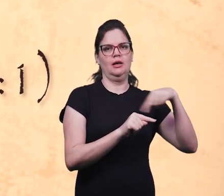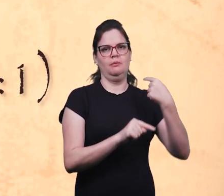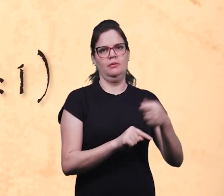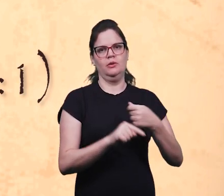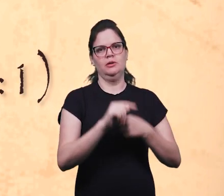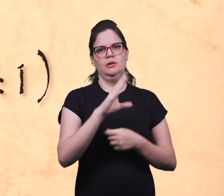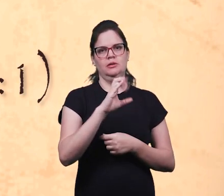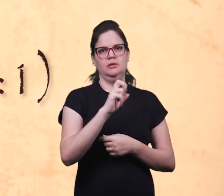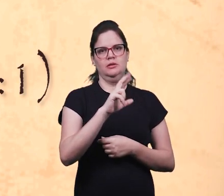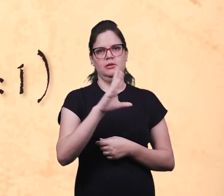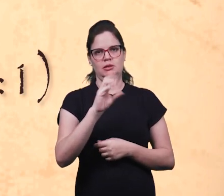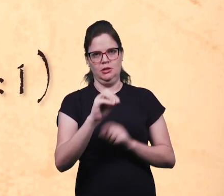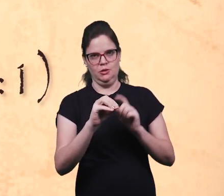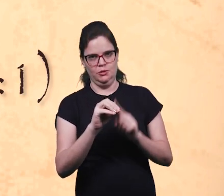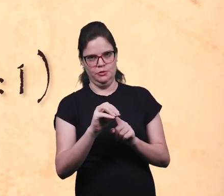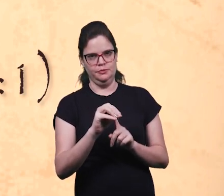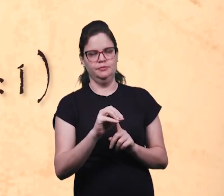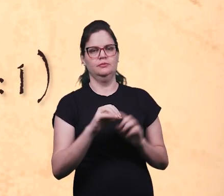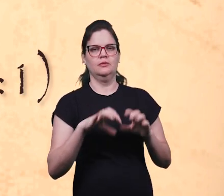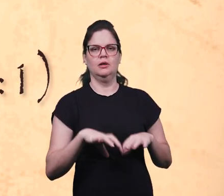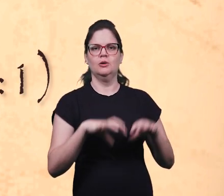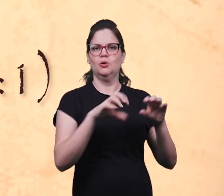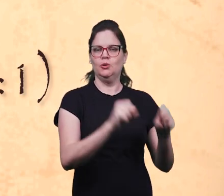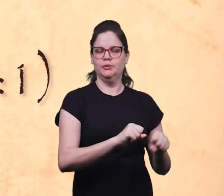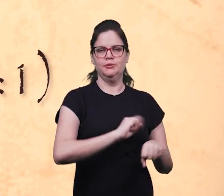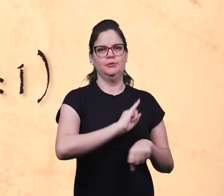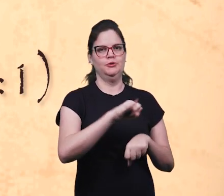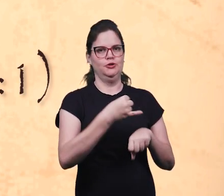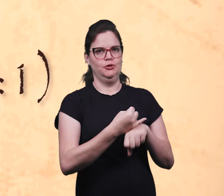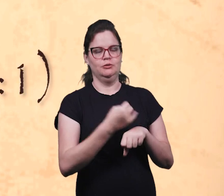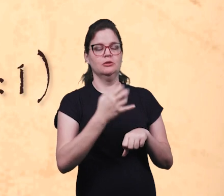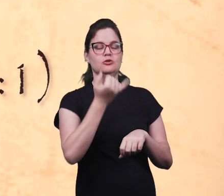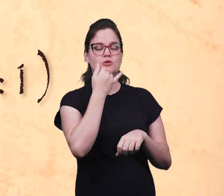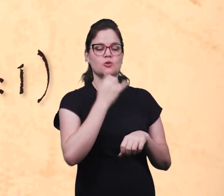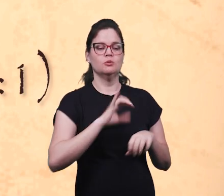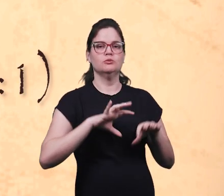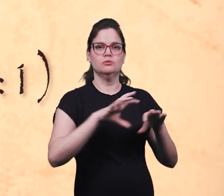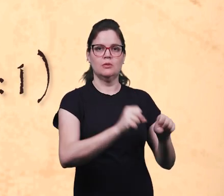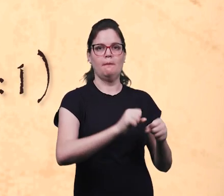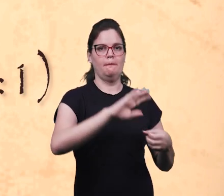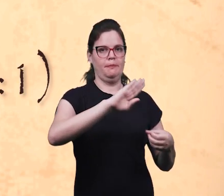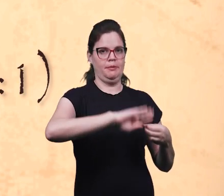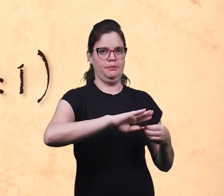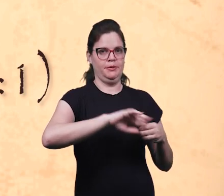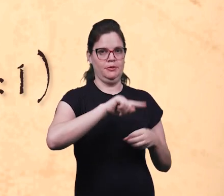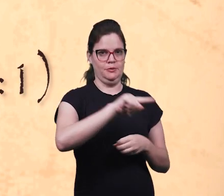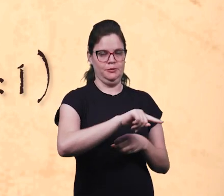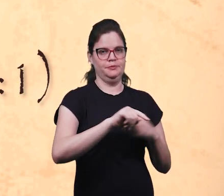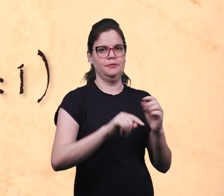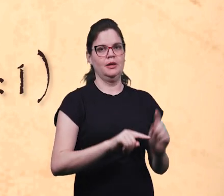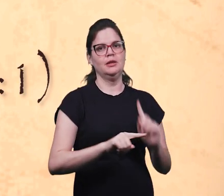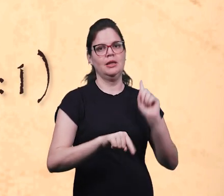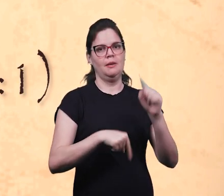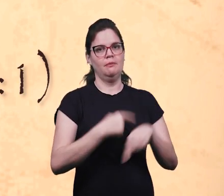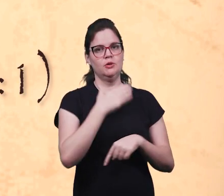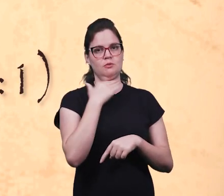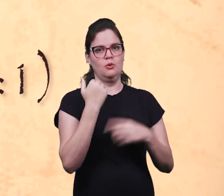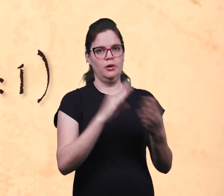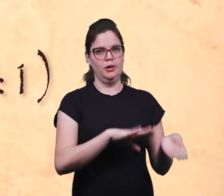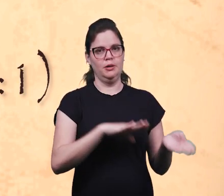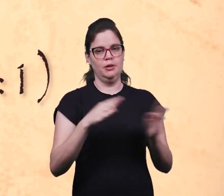Ciro. Ciro foi quem entrou, tomou, conquistou, foi Ciro o Grande. Teve o seu sucessor,